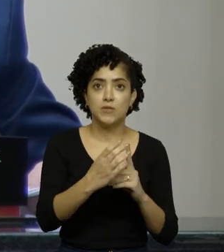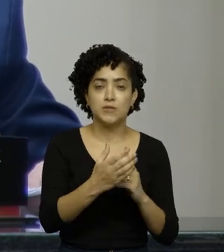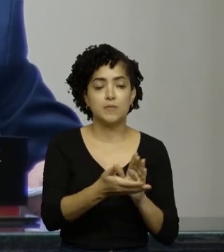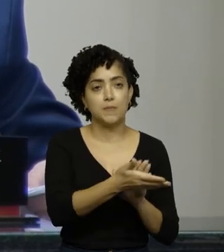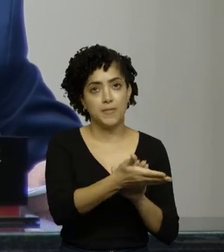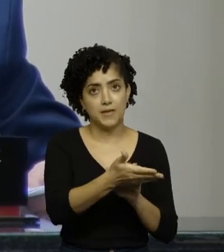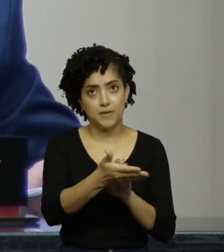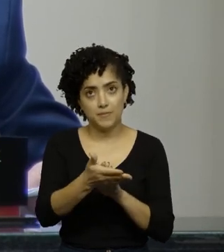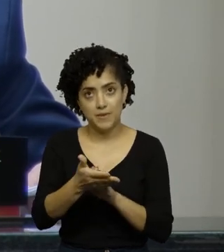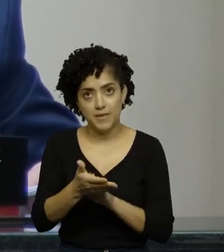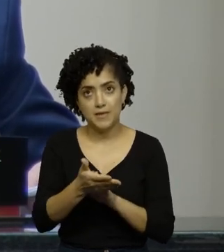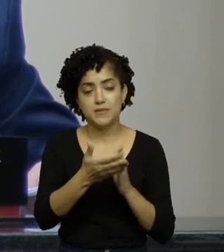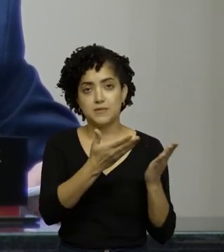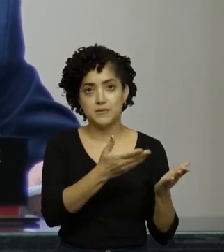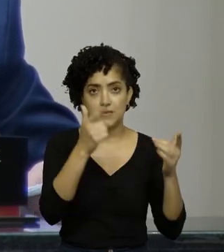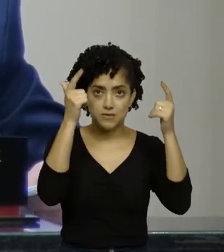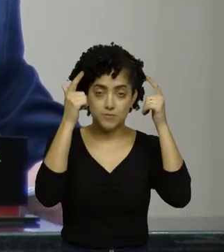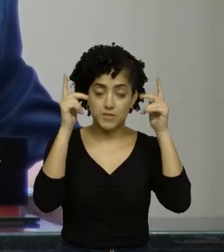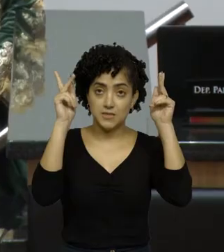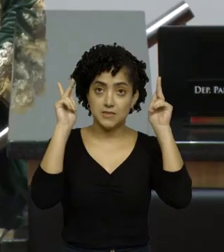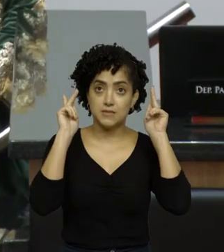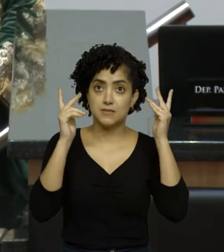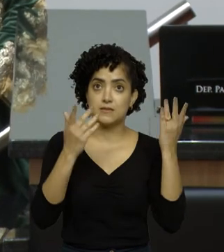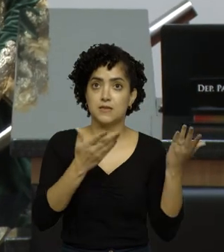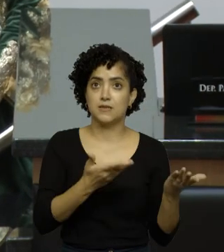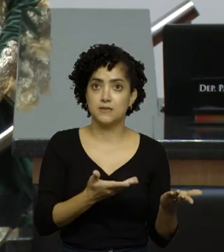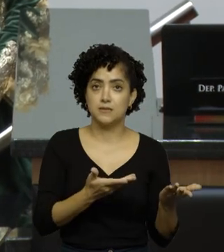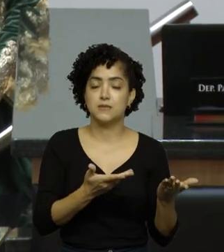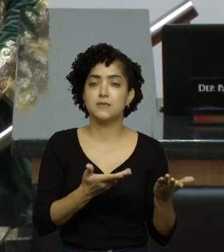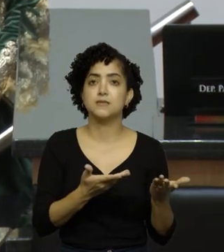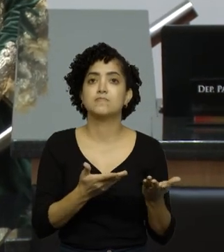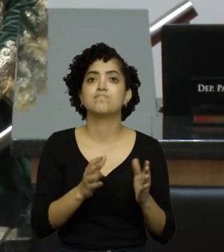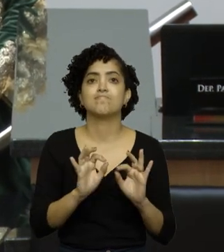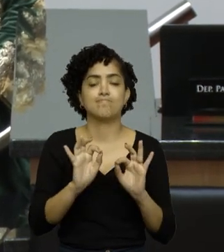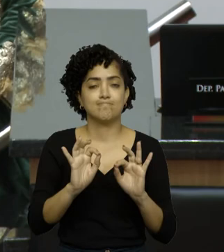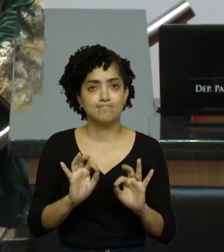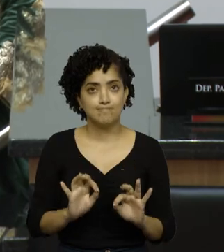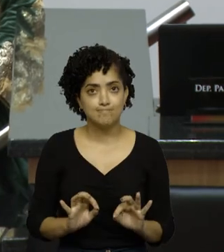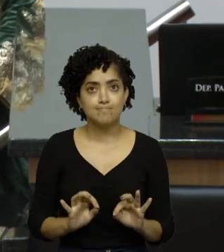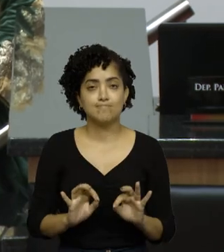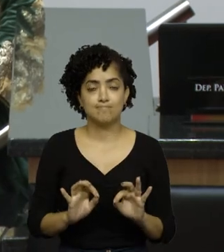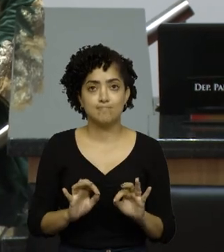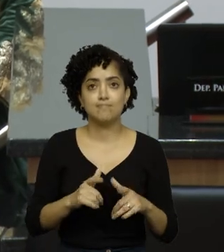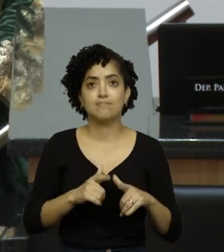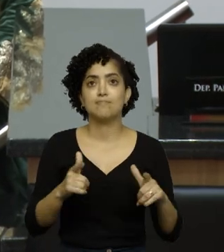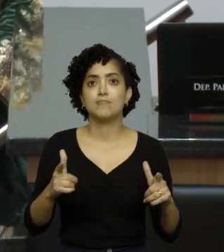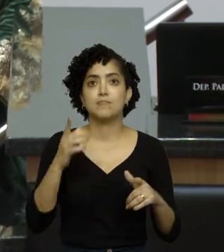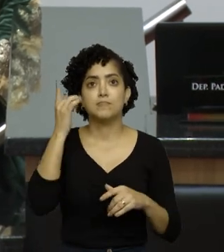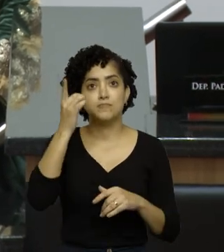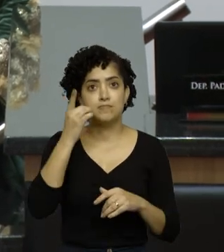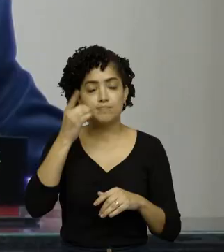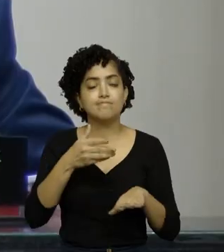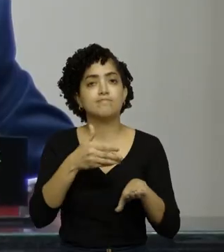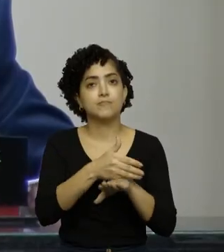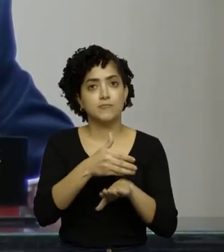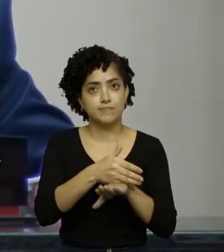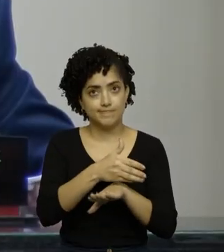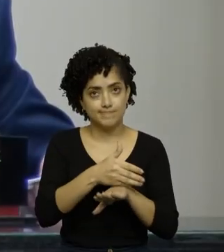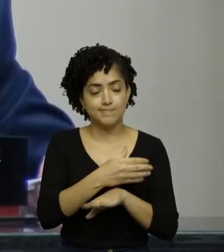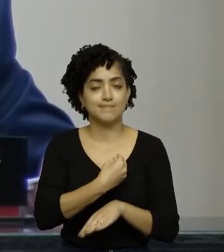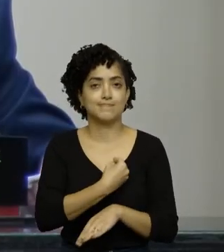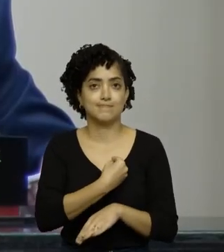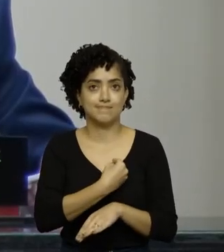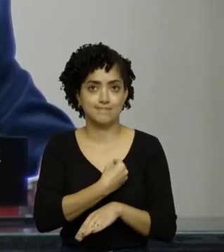Parabéns às princesas, às rainhas, e certamente grande parte dos deputados estarão presentes